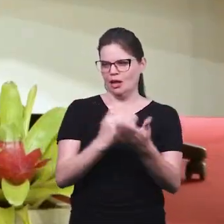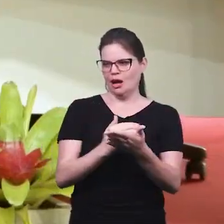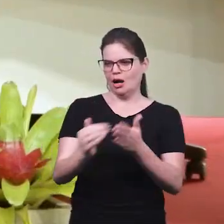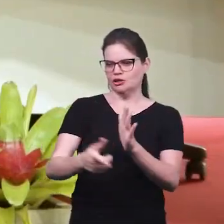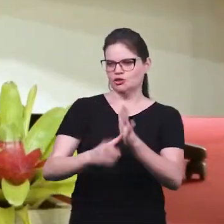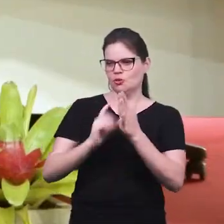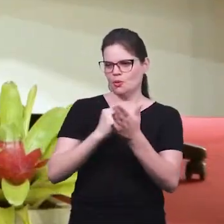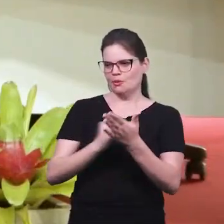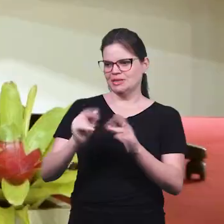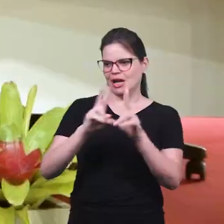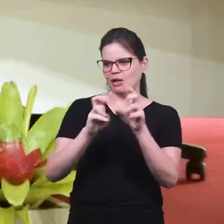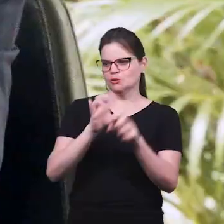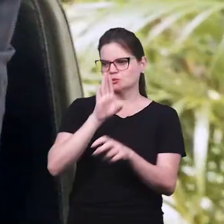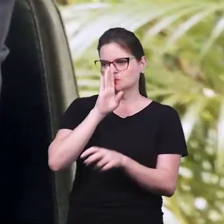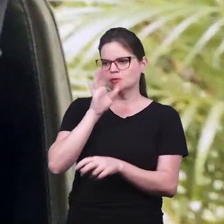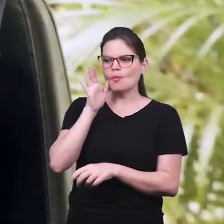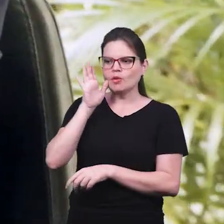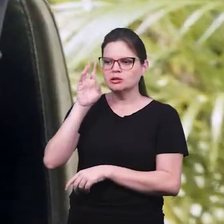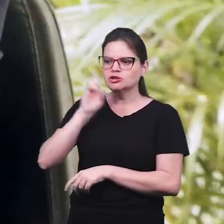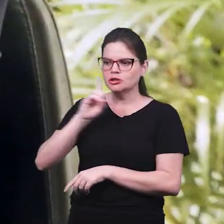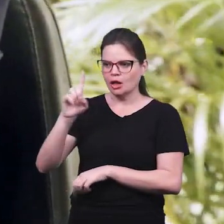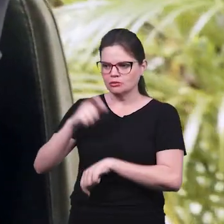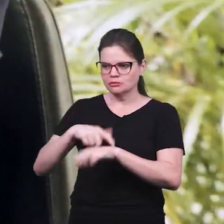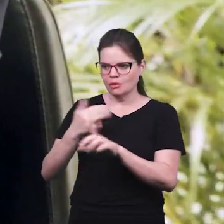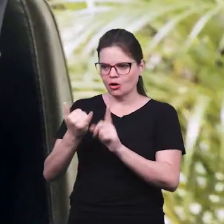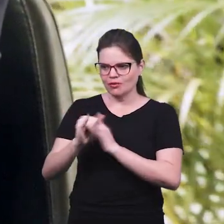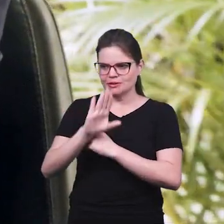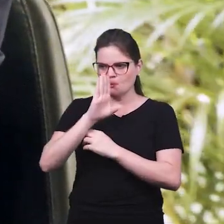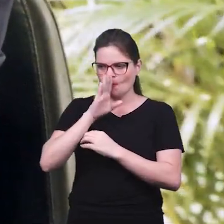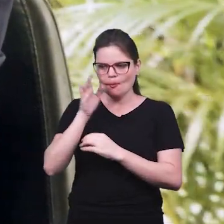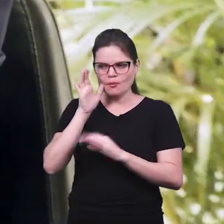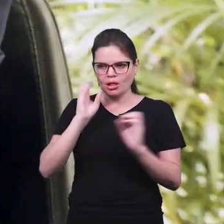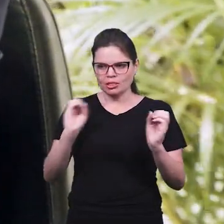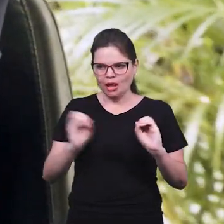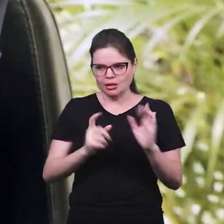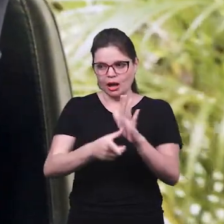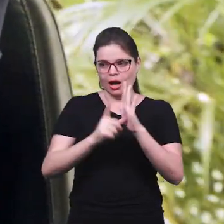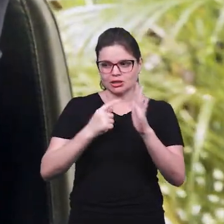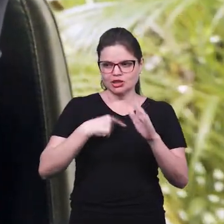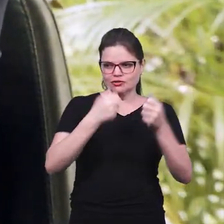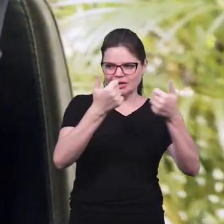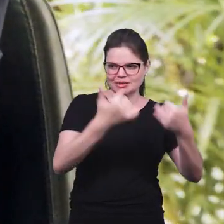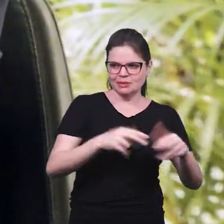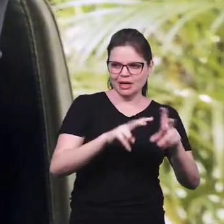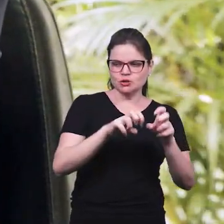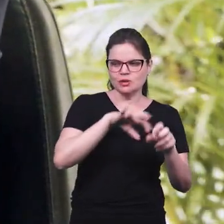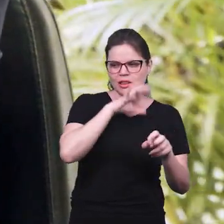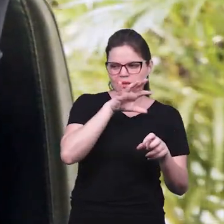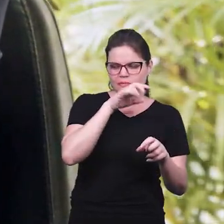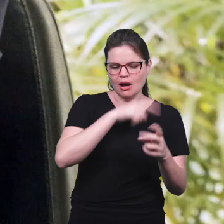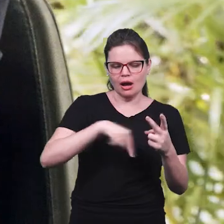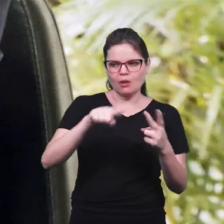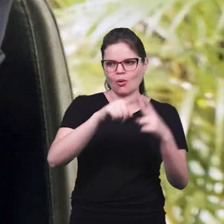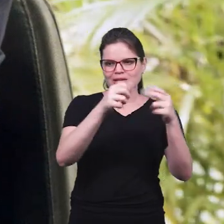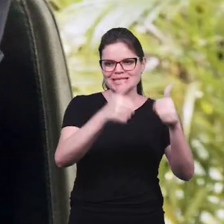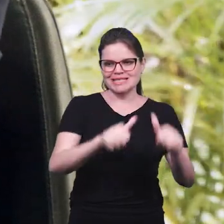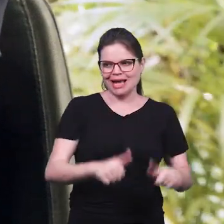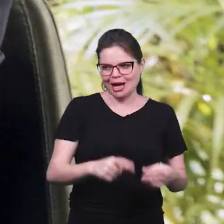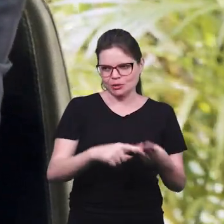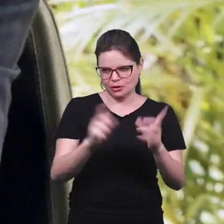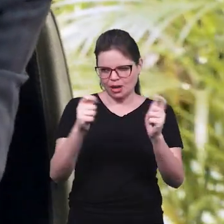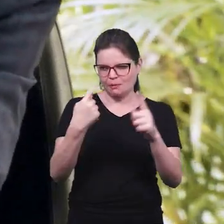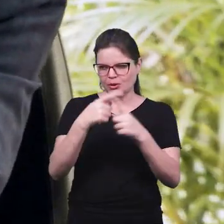no silêncio profético, nós falávamos sobre a estátua de Daniel e aqueles animais, a simbologia ali, porque ali é uma história